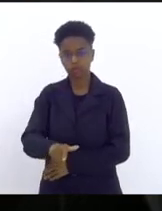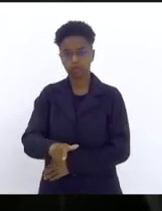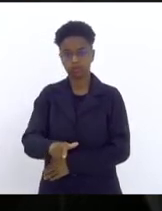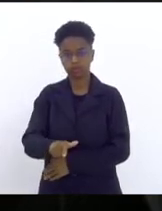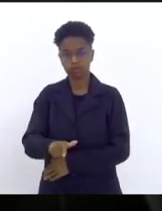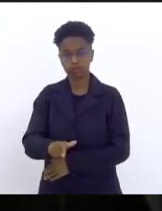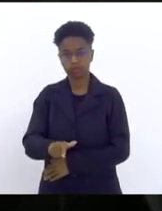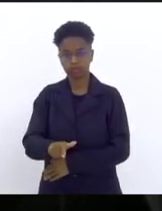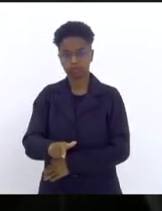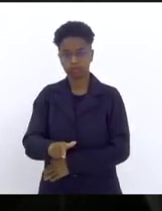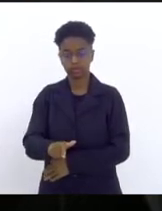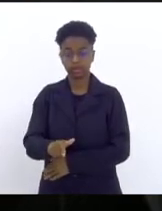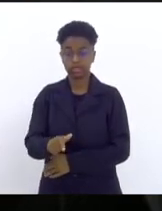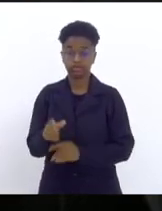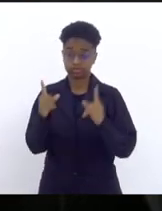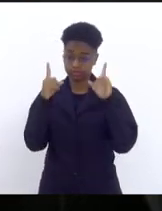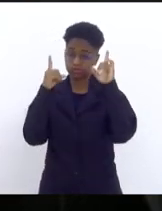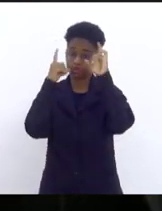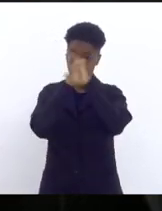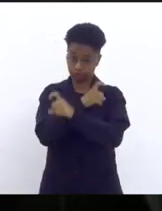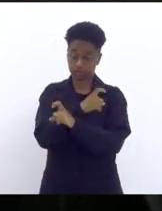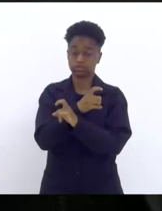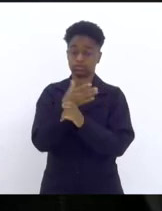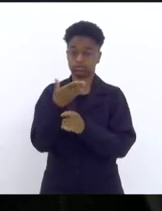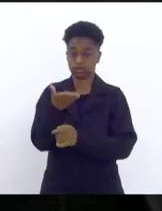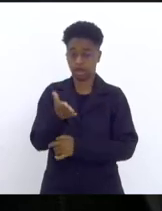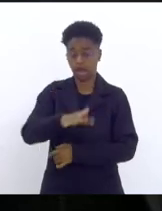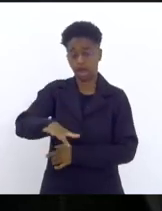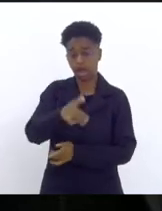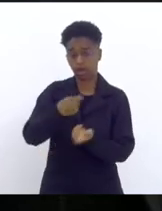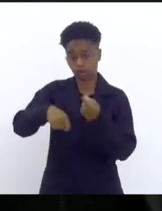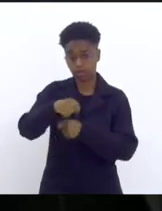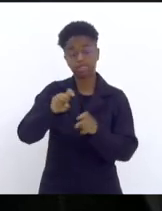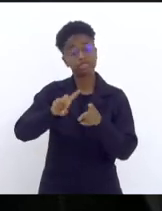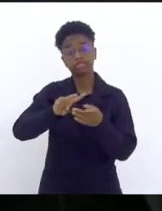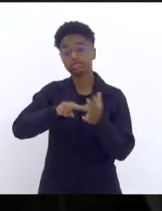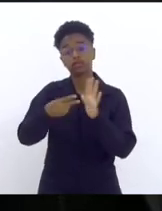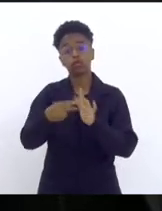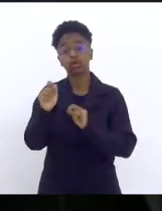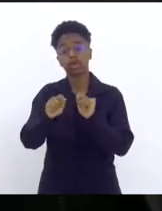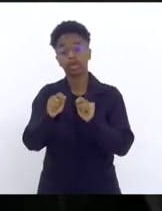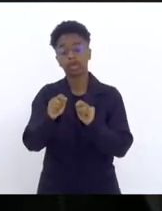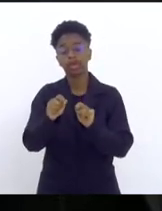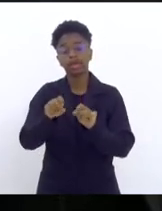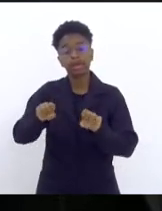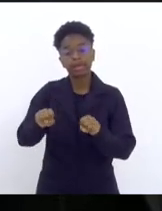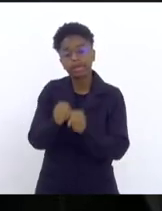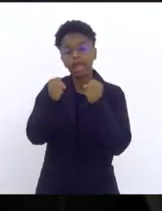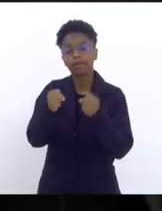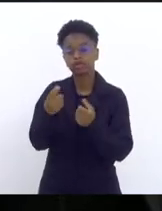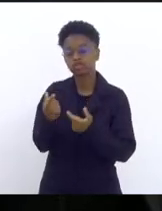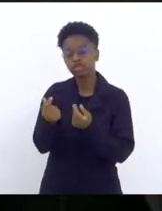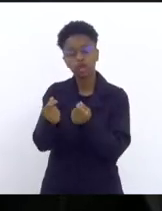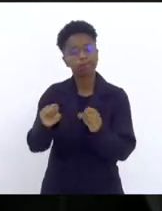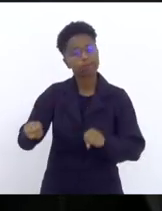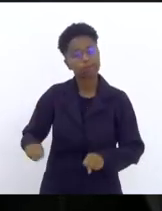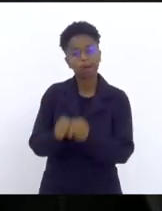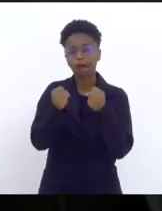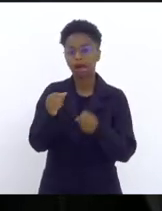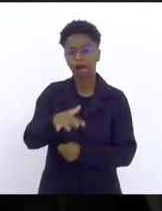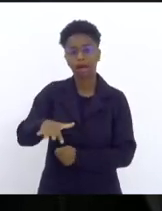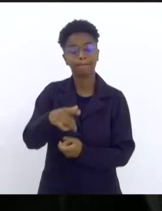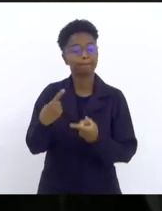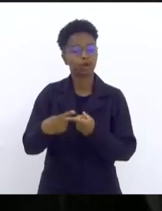Pires na mão Isto é quebrado suas receitas não